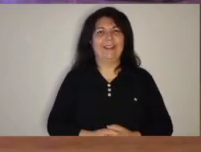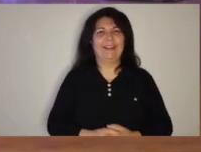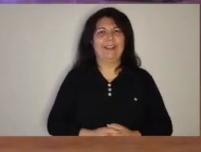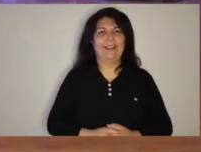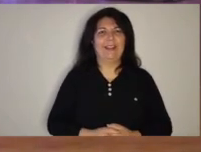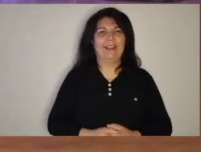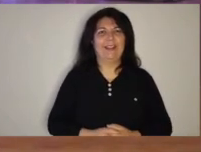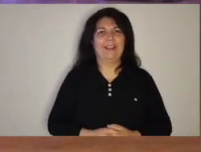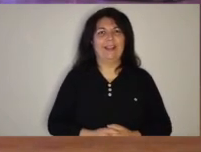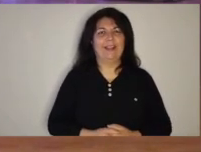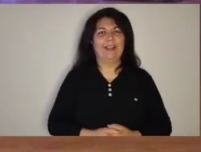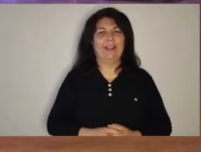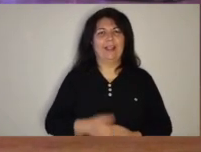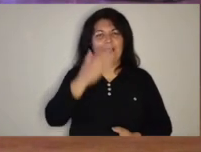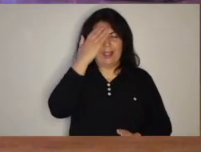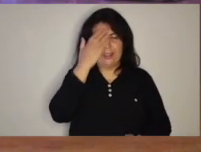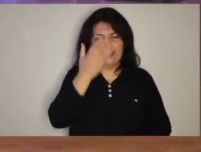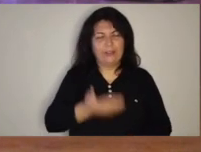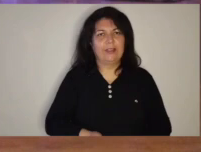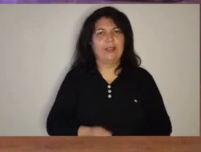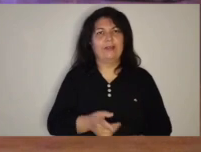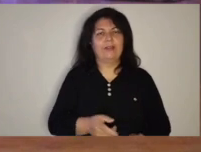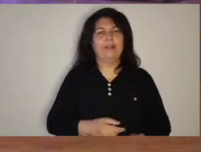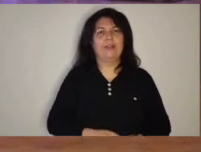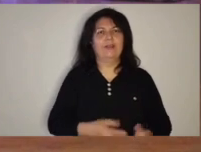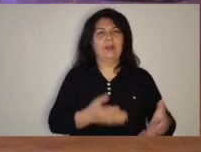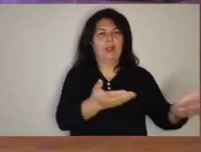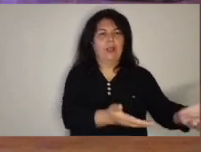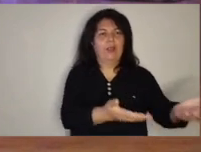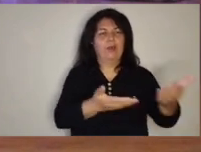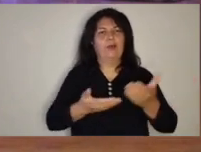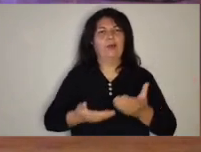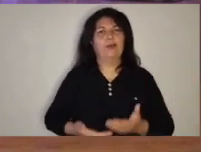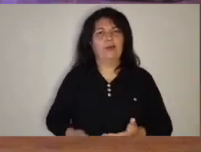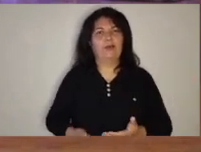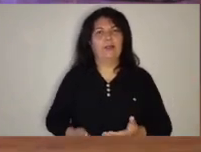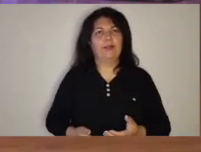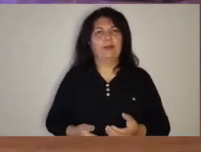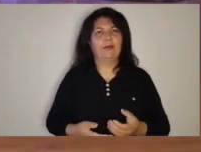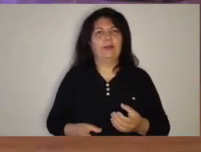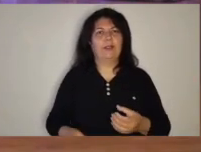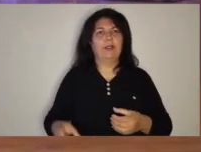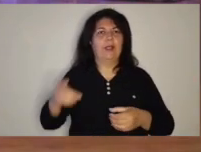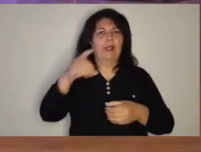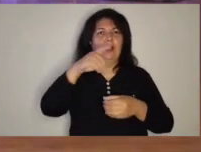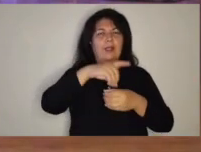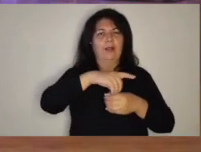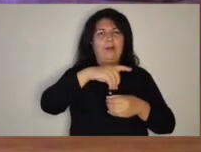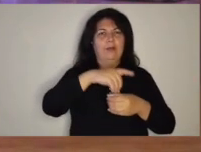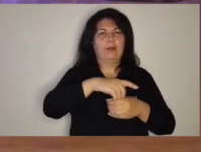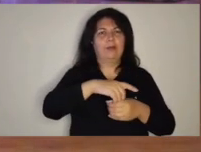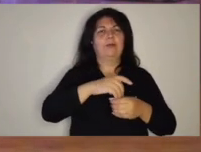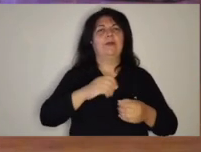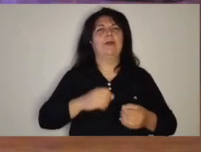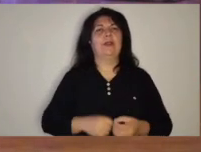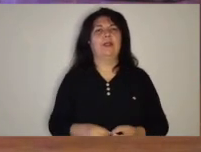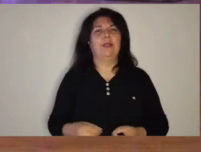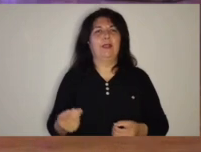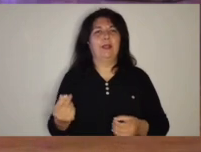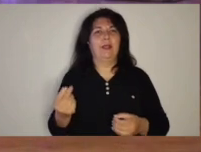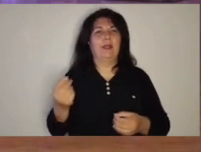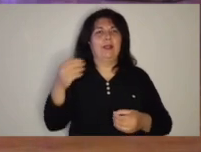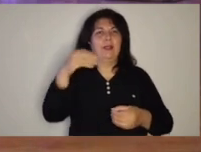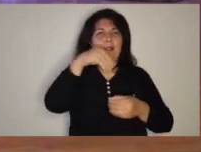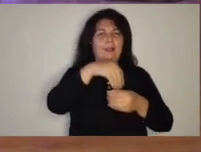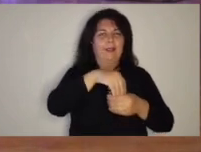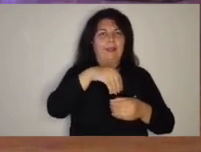e até aqui o Senhor tem suprido todas as nossas necessidades. Amém? Crendo nisso, eu convido você a